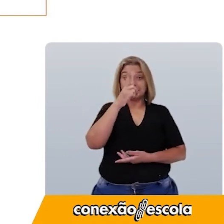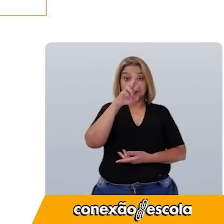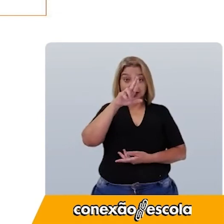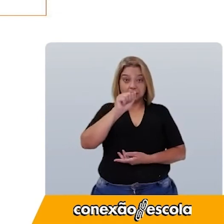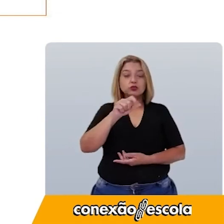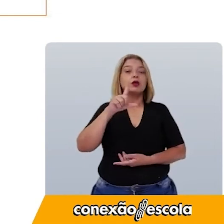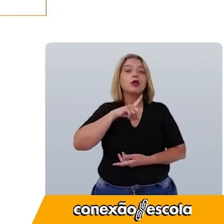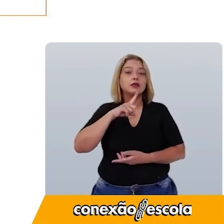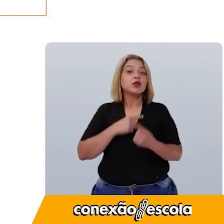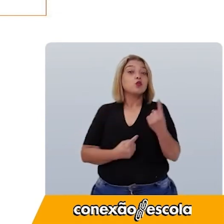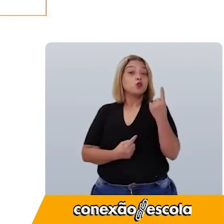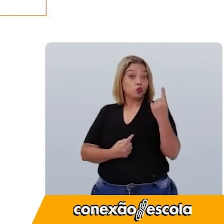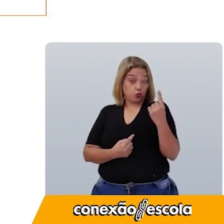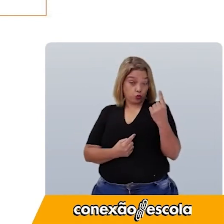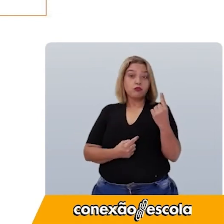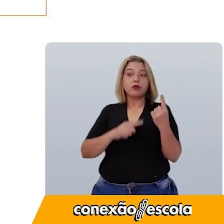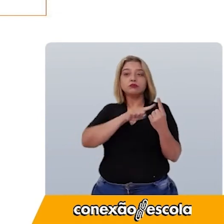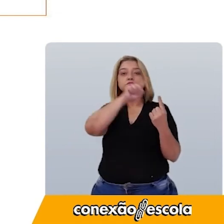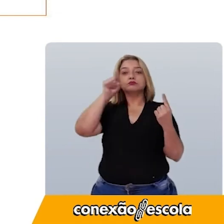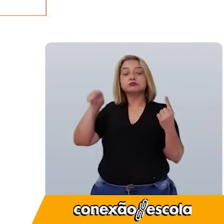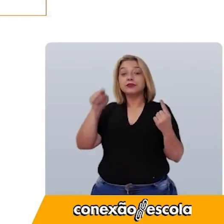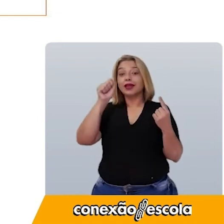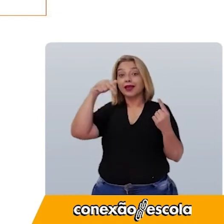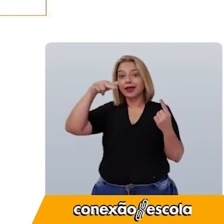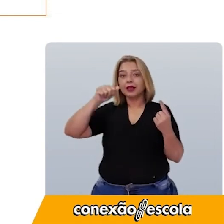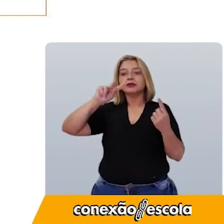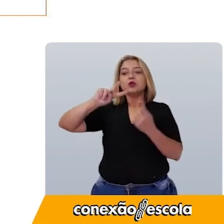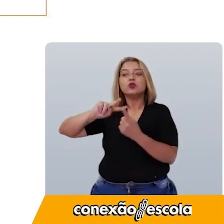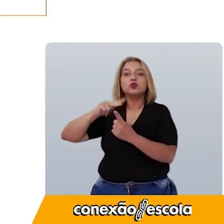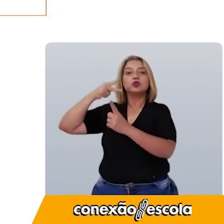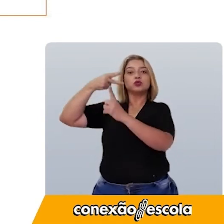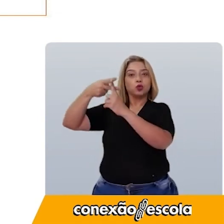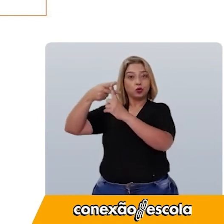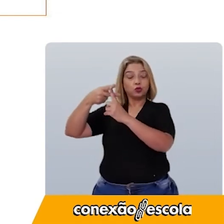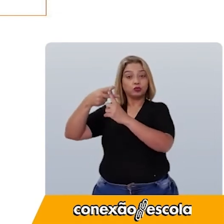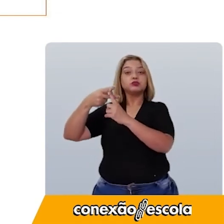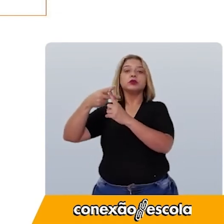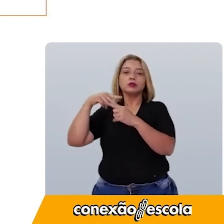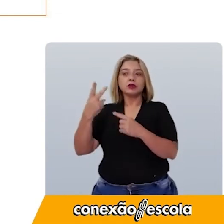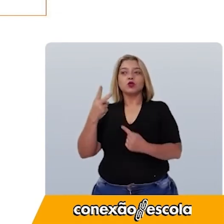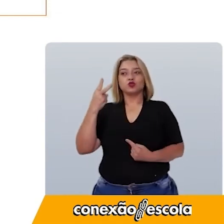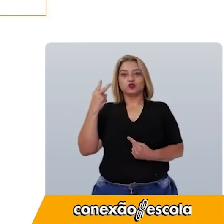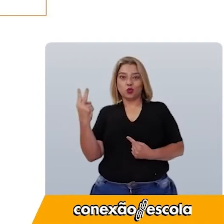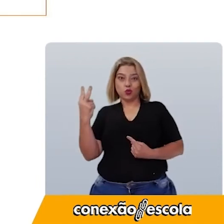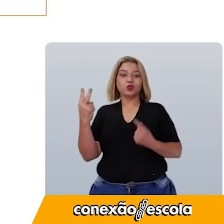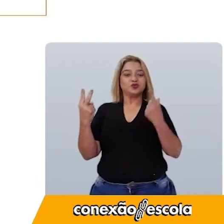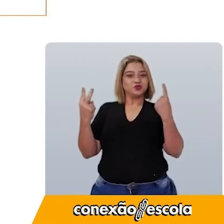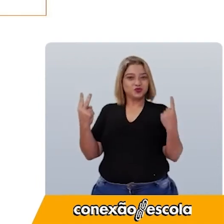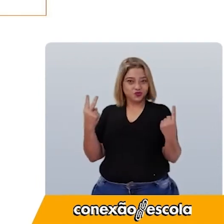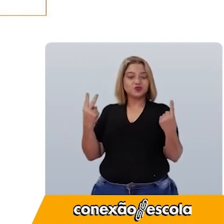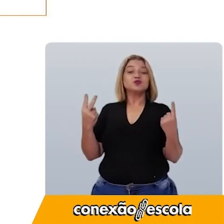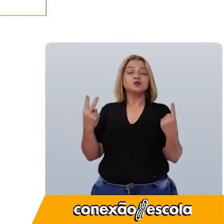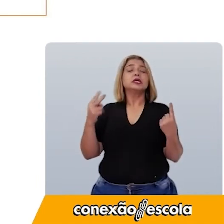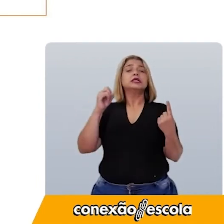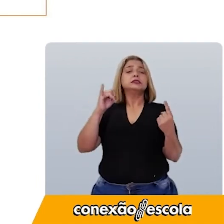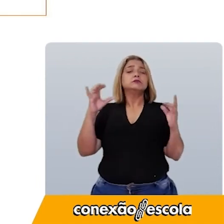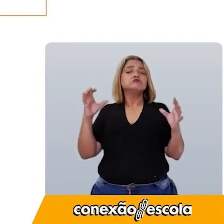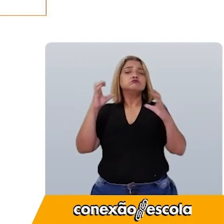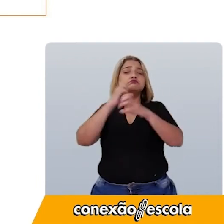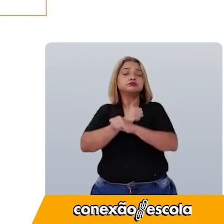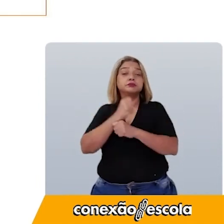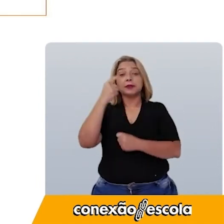investiu uma parte e Ana investiu o dobro, então 2 partes. No total, podemos pensar